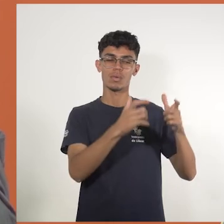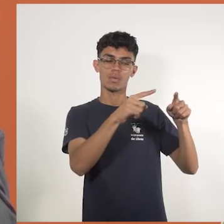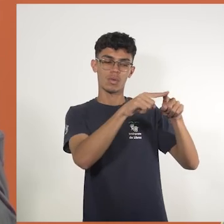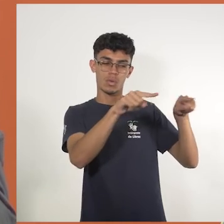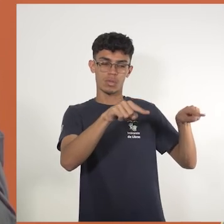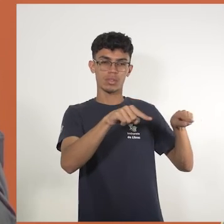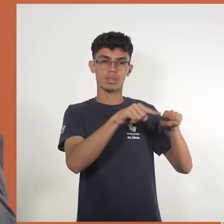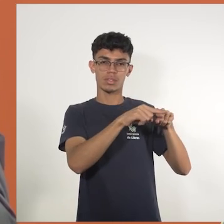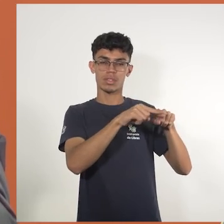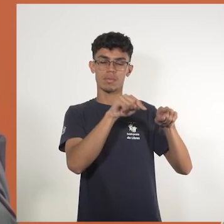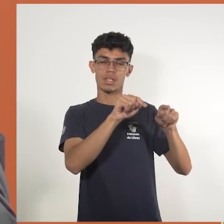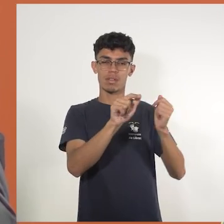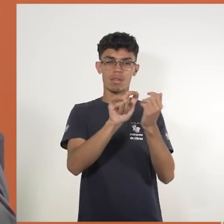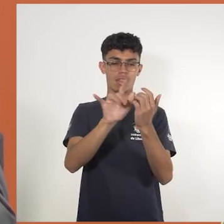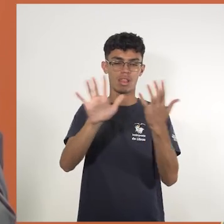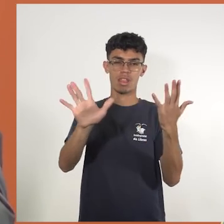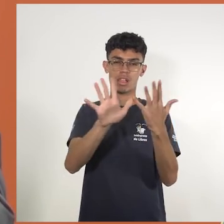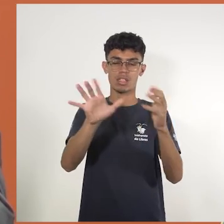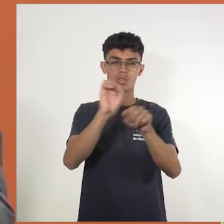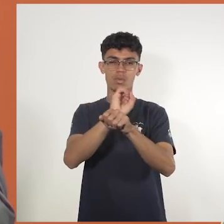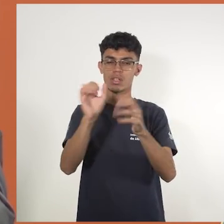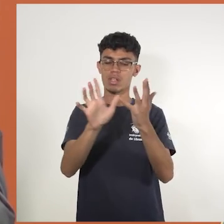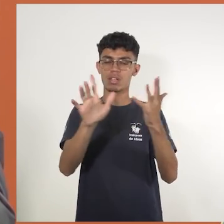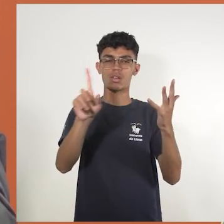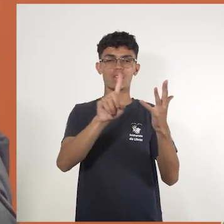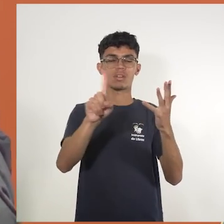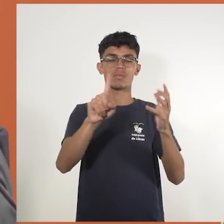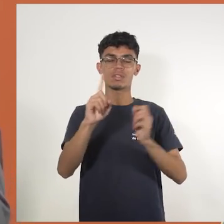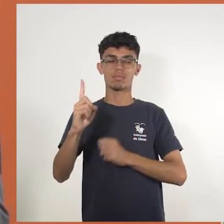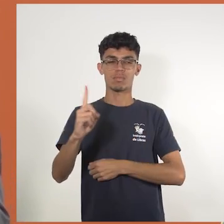fiquem nas filas esperando a vacinação.